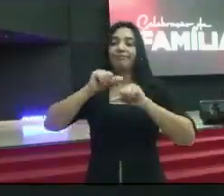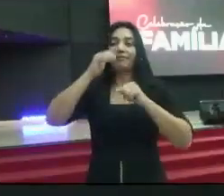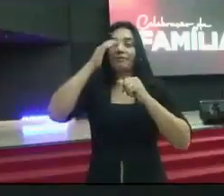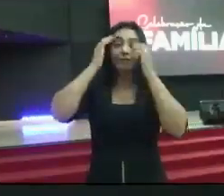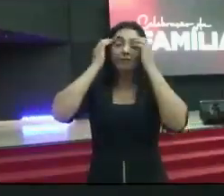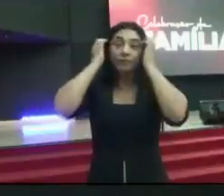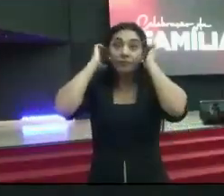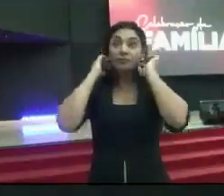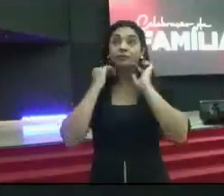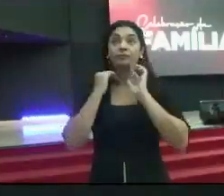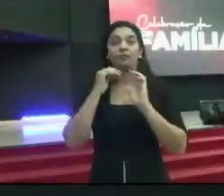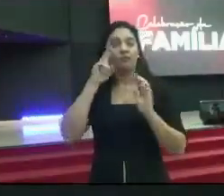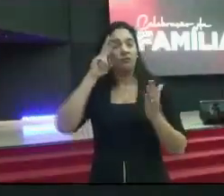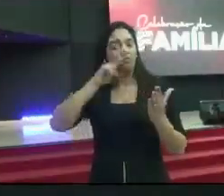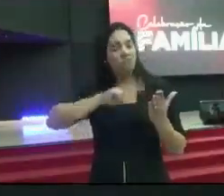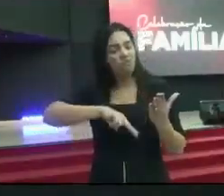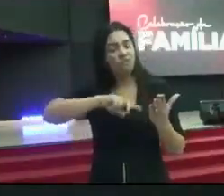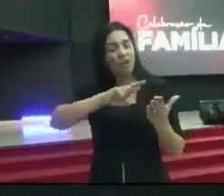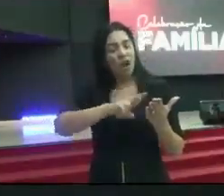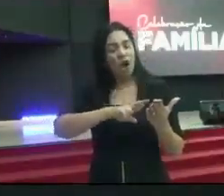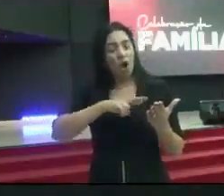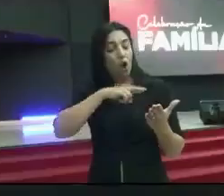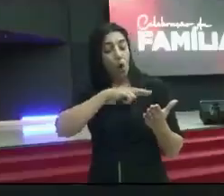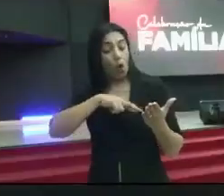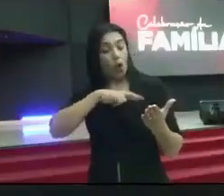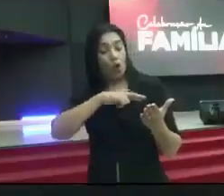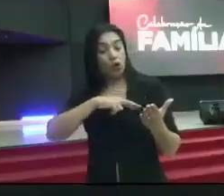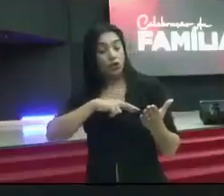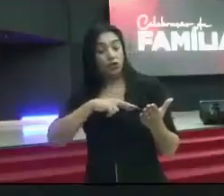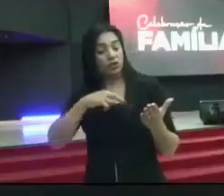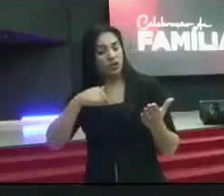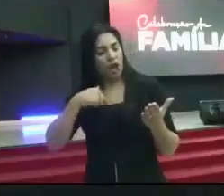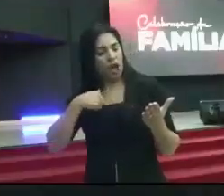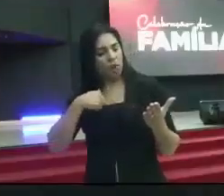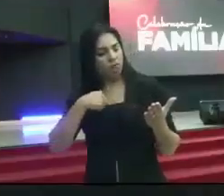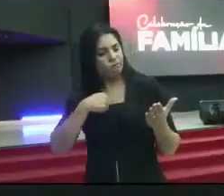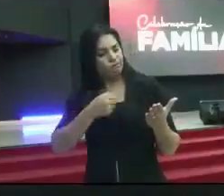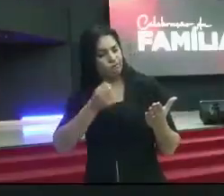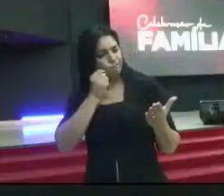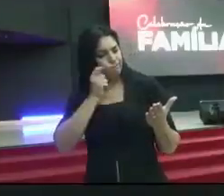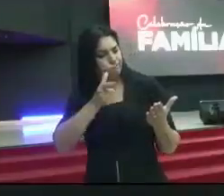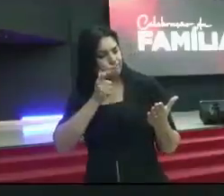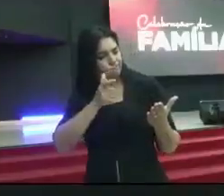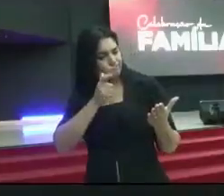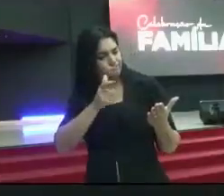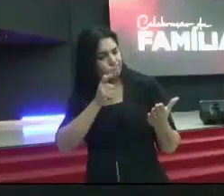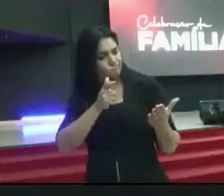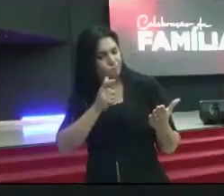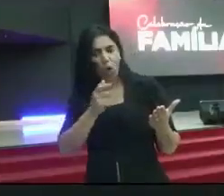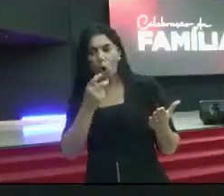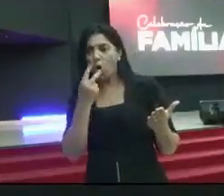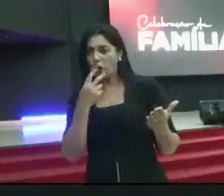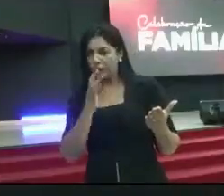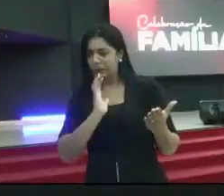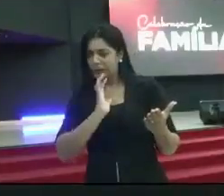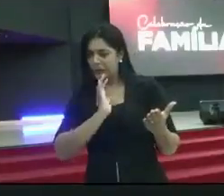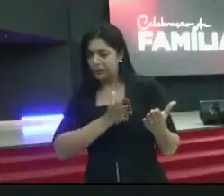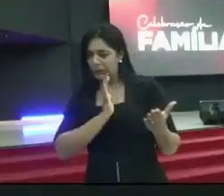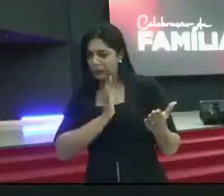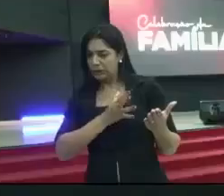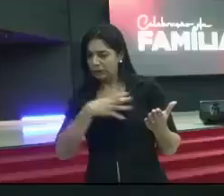quando eu olho para o livro de Ruth, salta ao meu coração duas grandes verdades.